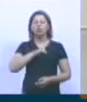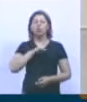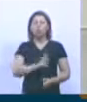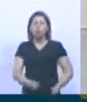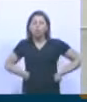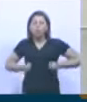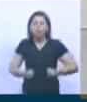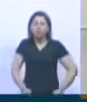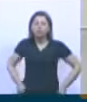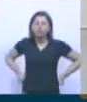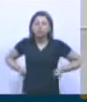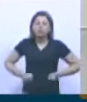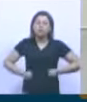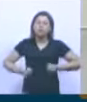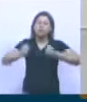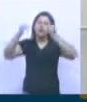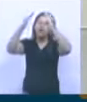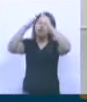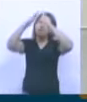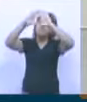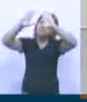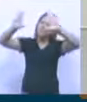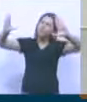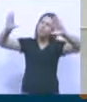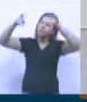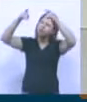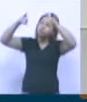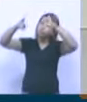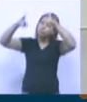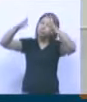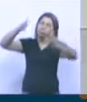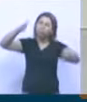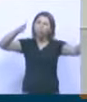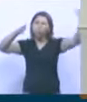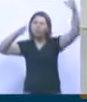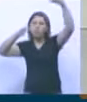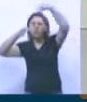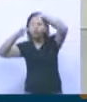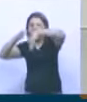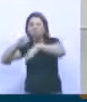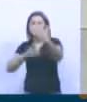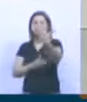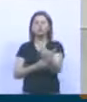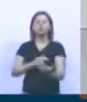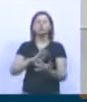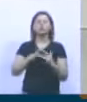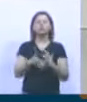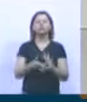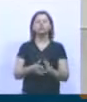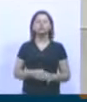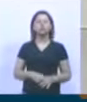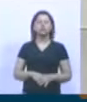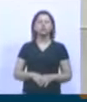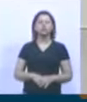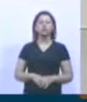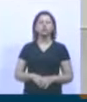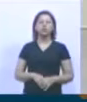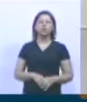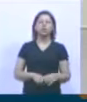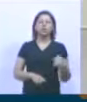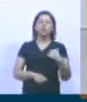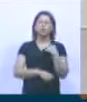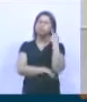pelo um buraco que foi aberto no telhado foi levado para diante de Jesus. And what did Jesus do? E o